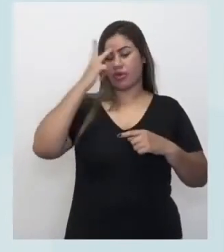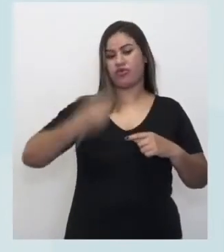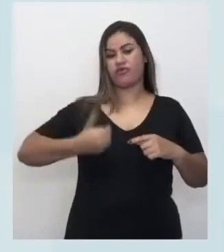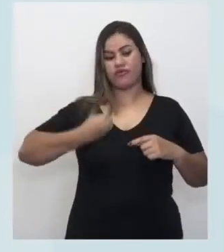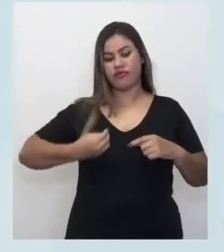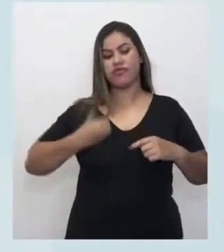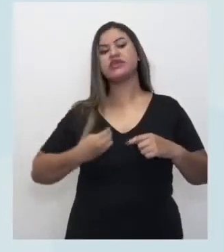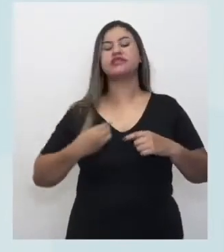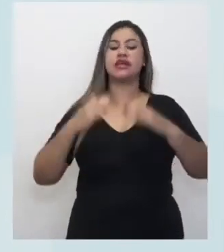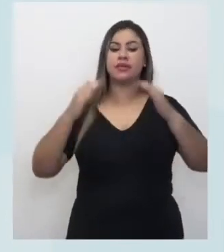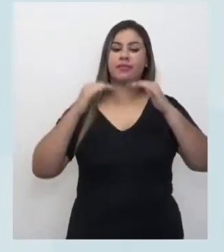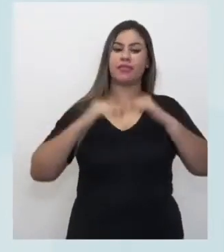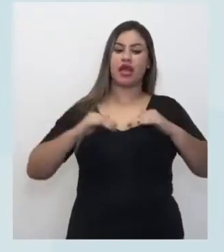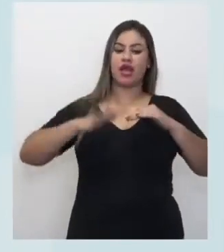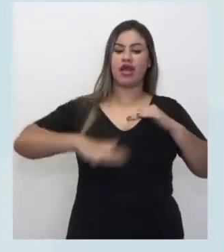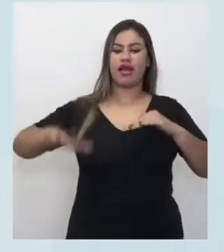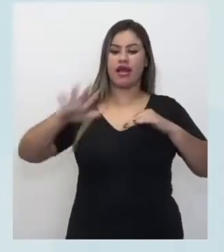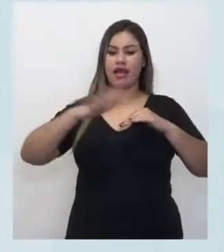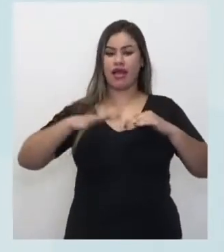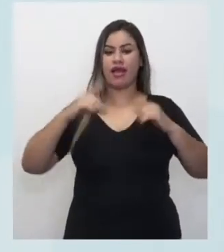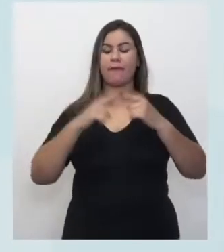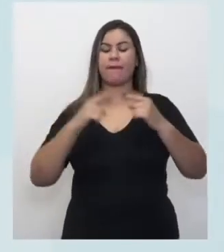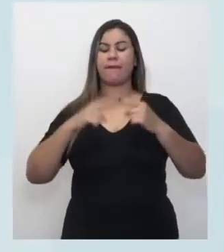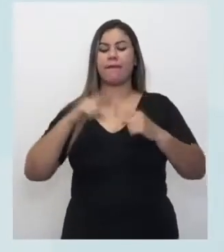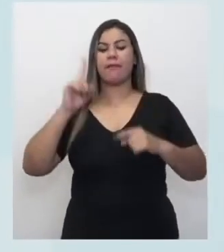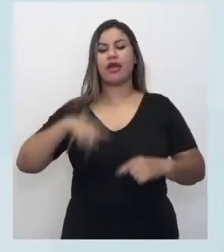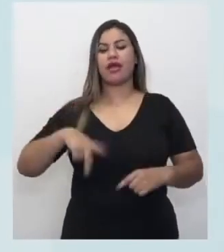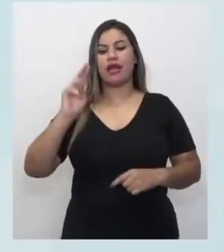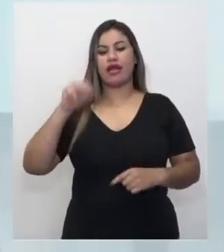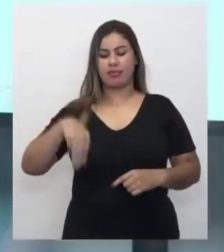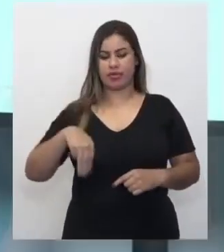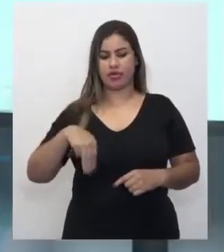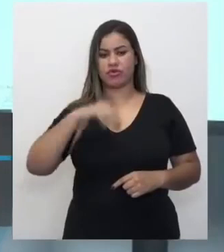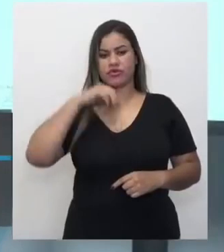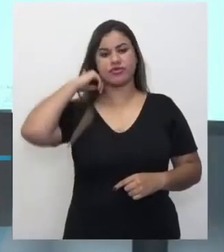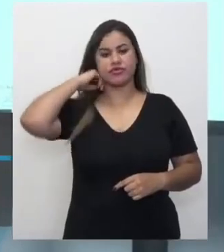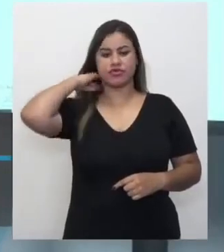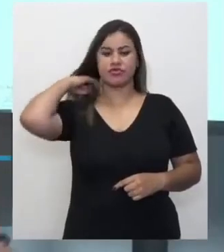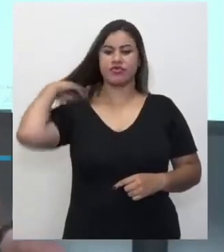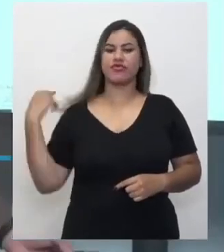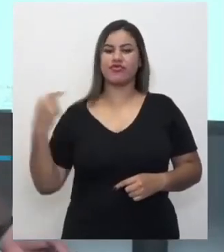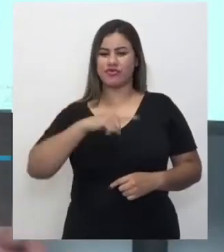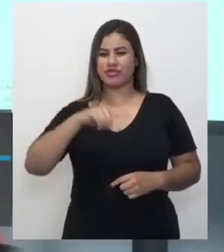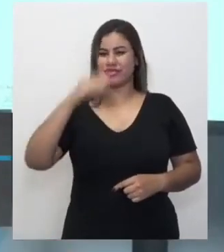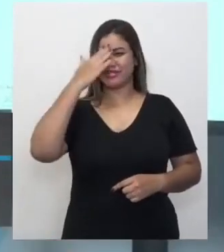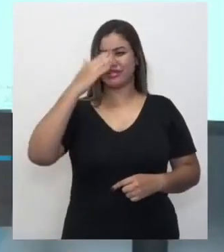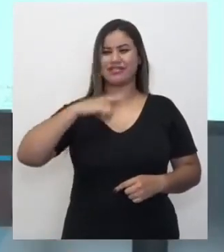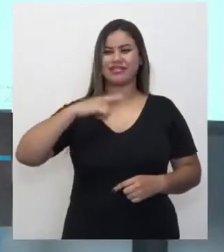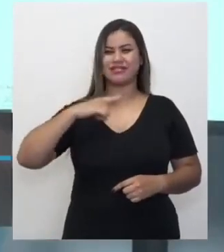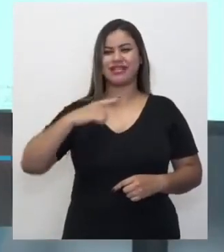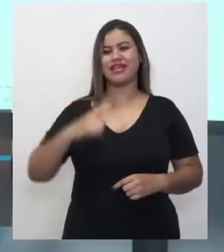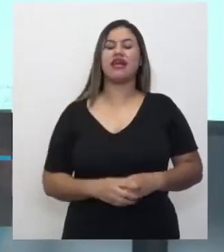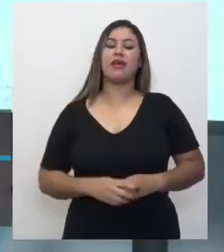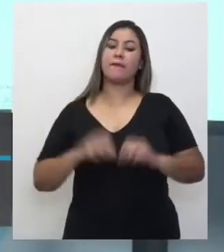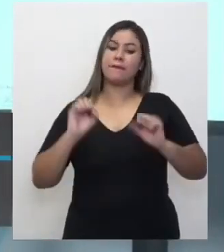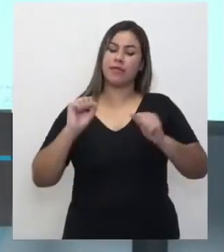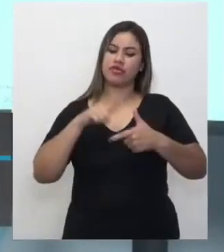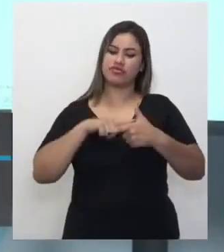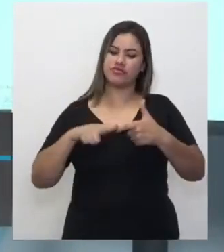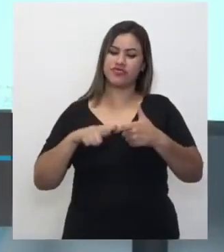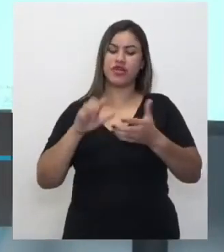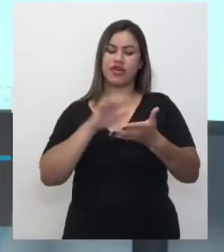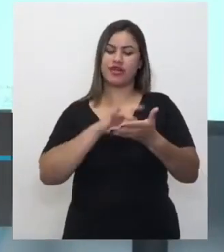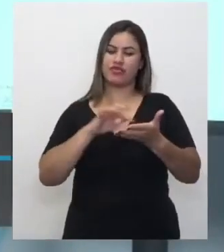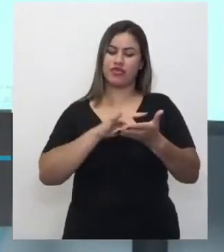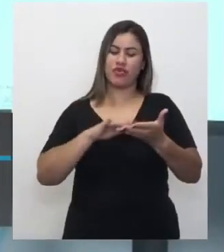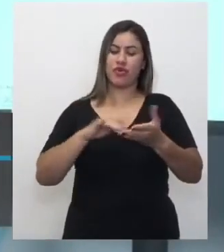é a área que está em quilômetros quadrados. Será que você entendeu essa razão? É fácil, é só dividir, mas com a calculadora, porque senão dá